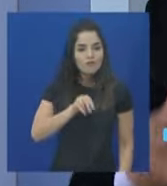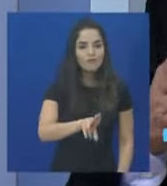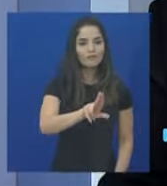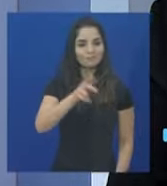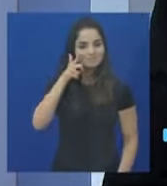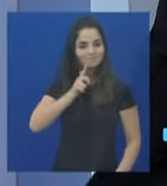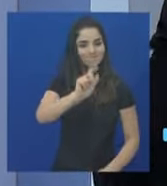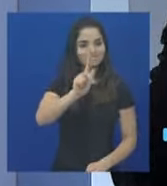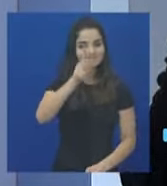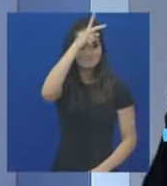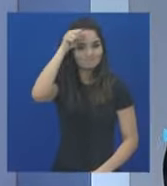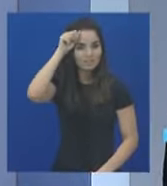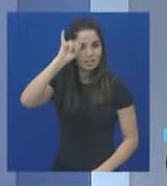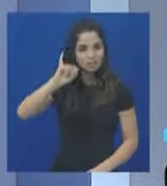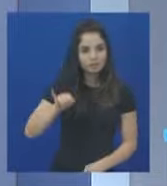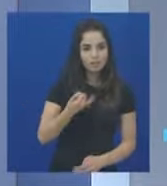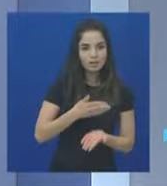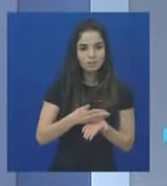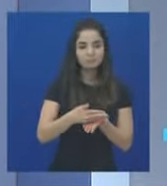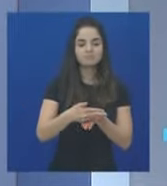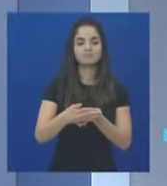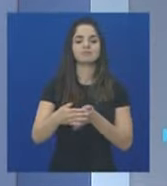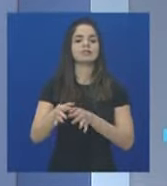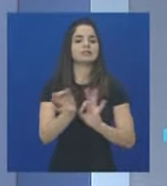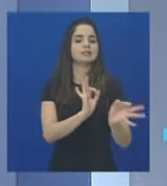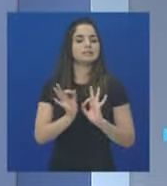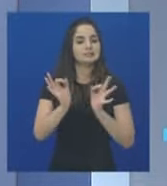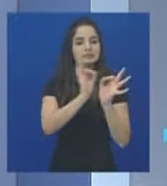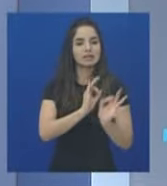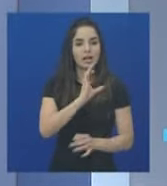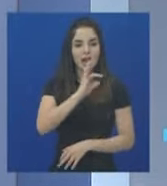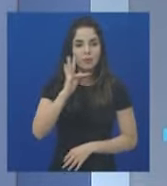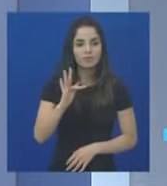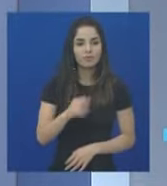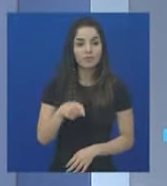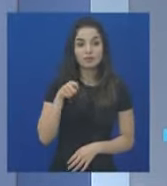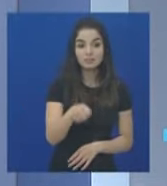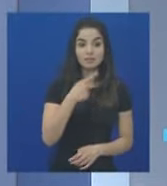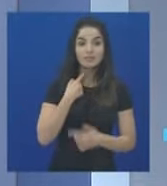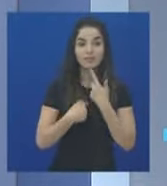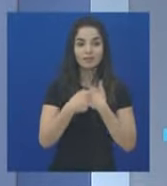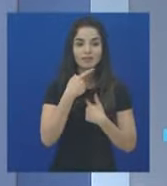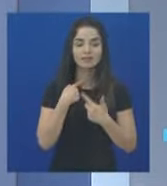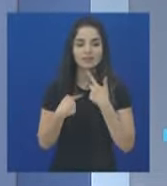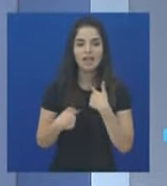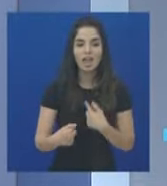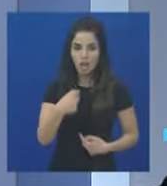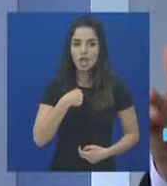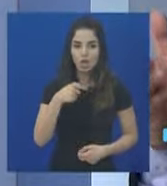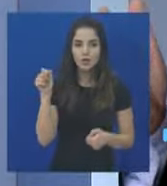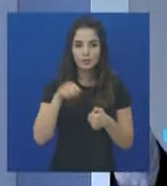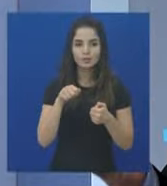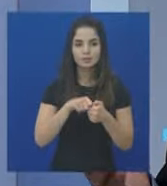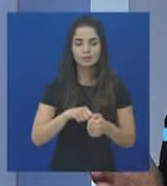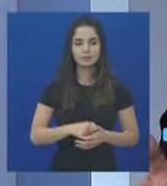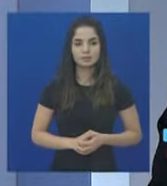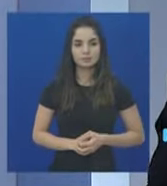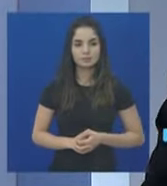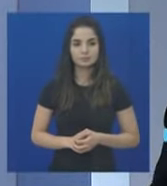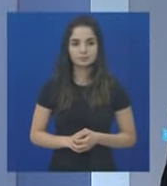partir de janeiro para reconstruir essa cidade. É o que você deseja, é o que eu vou fazer. Em relação